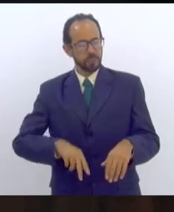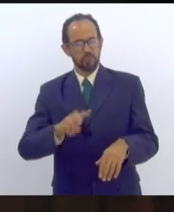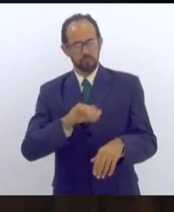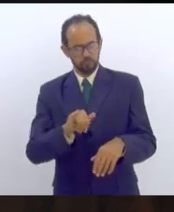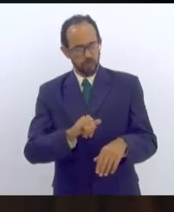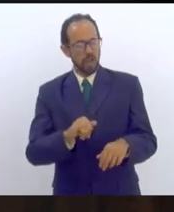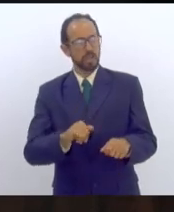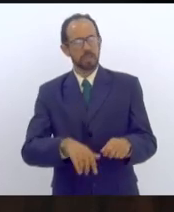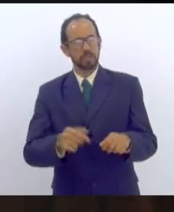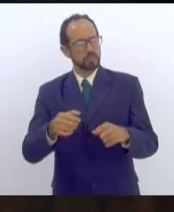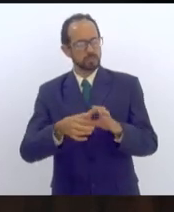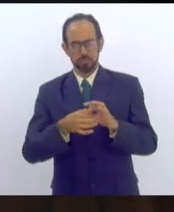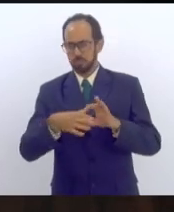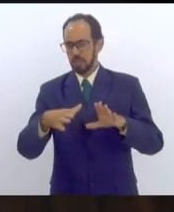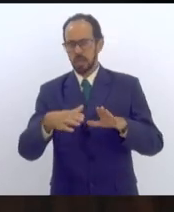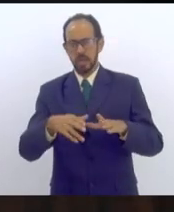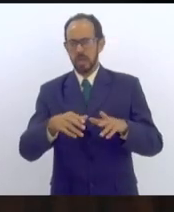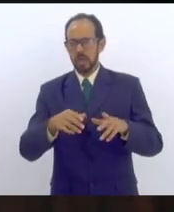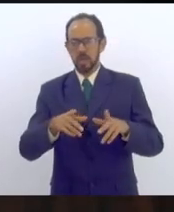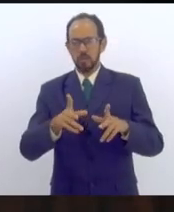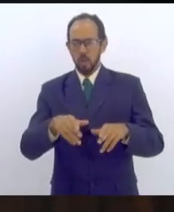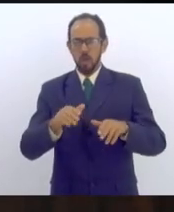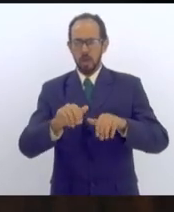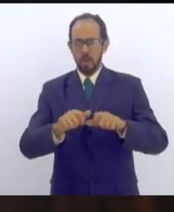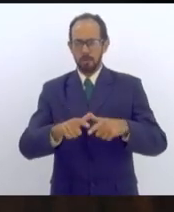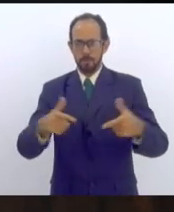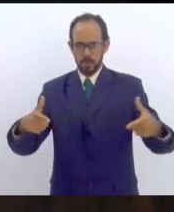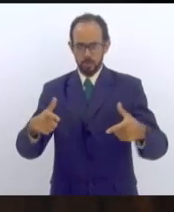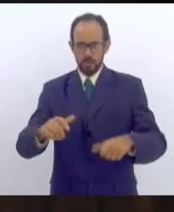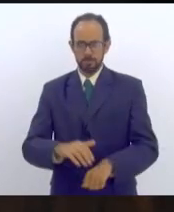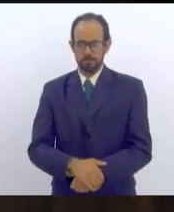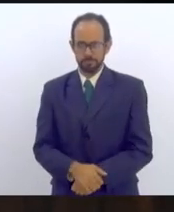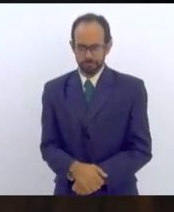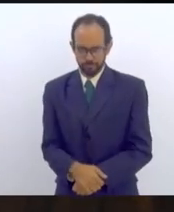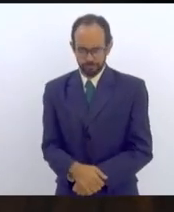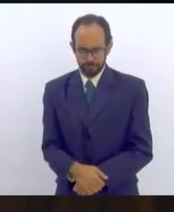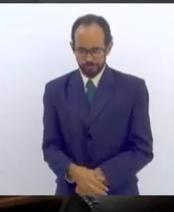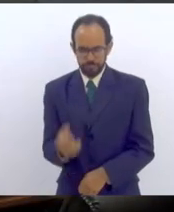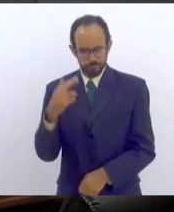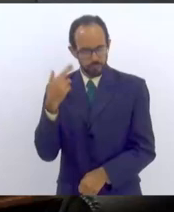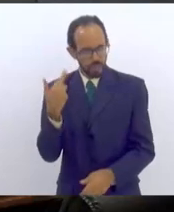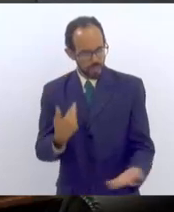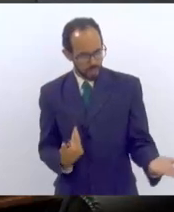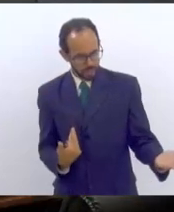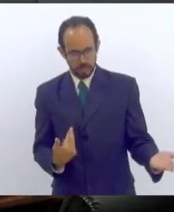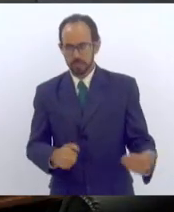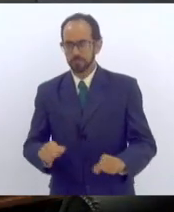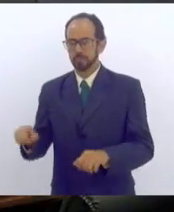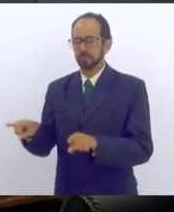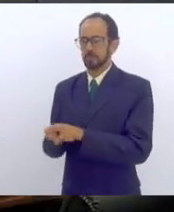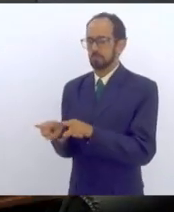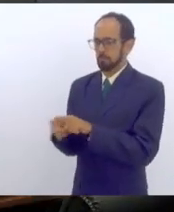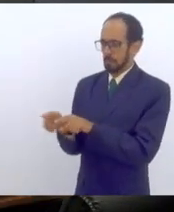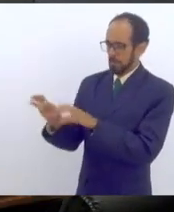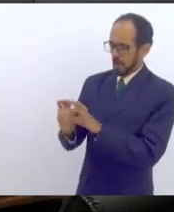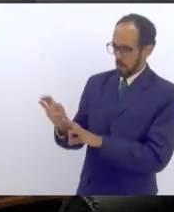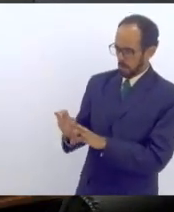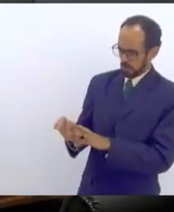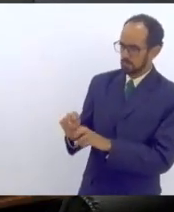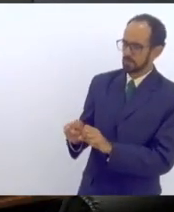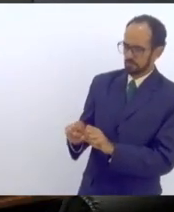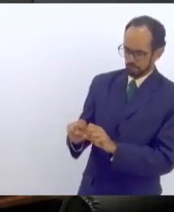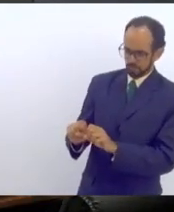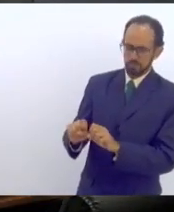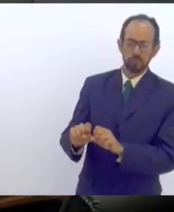da maioria, respeitando a pluralidade da casa. Deputada Renata Souza. É um pela ordem também, senhor presidente. Vontade. Muito rápido,